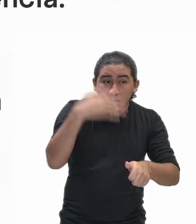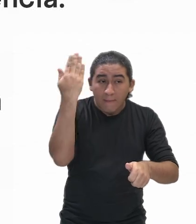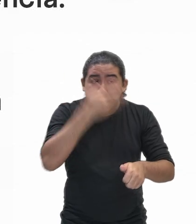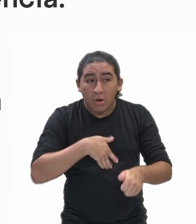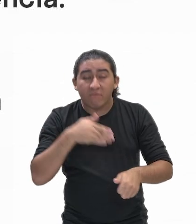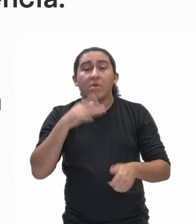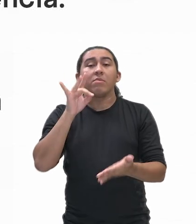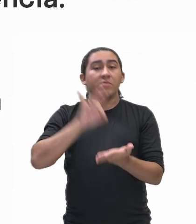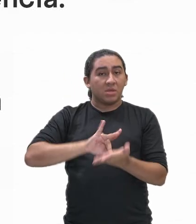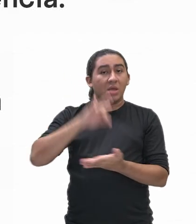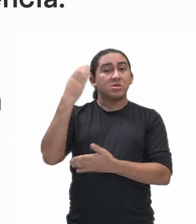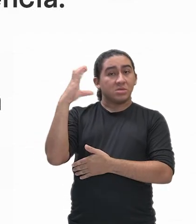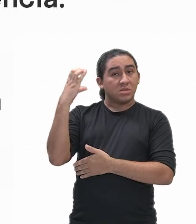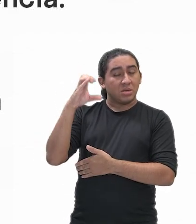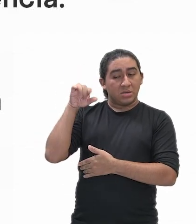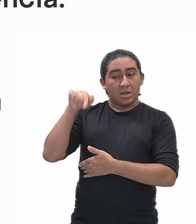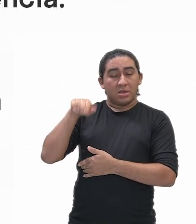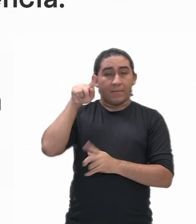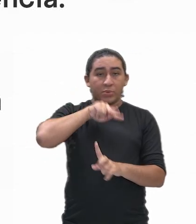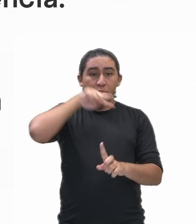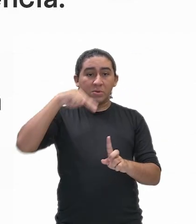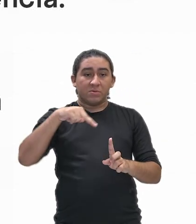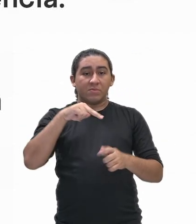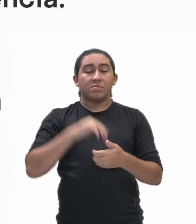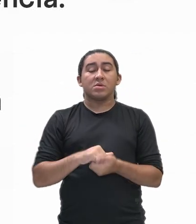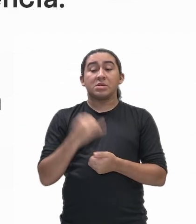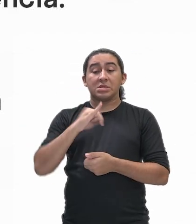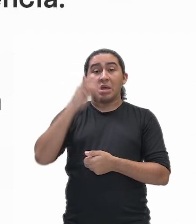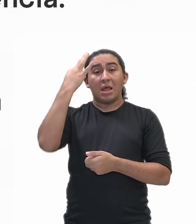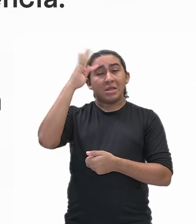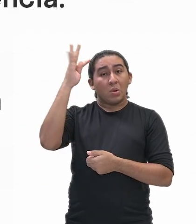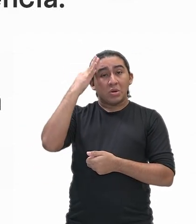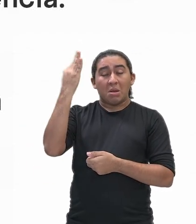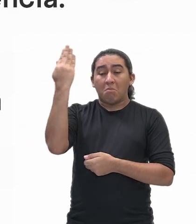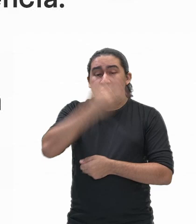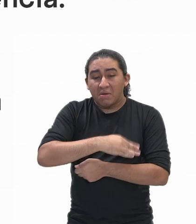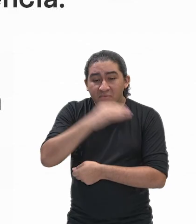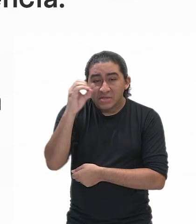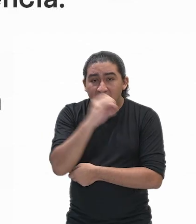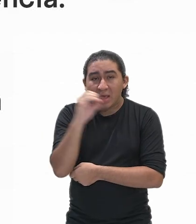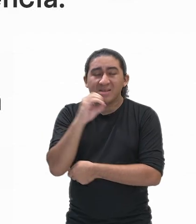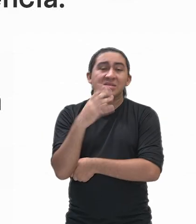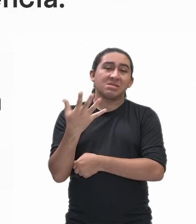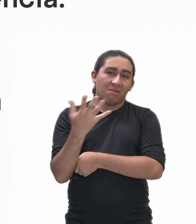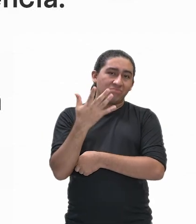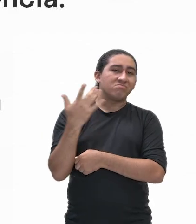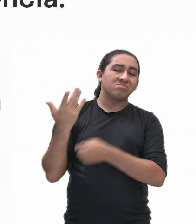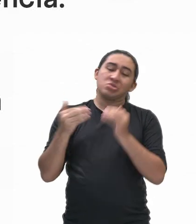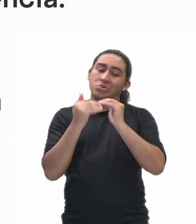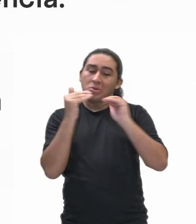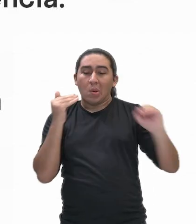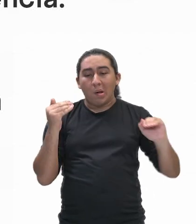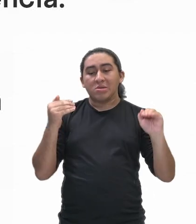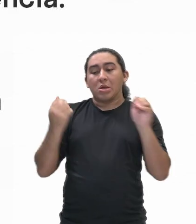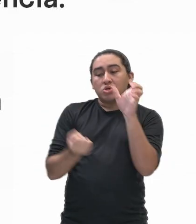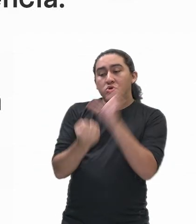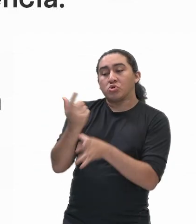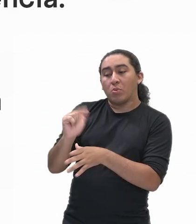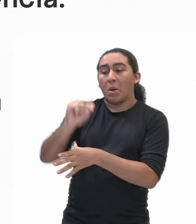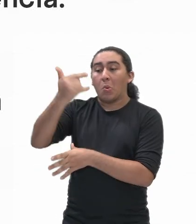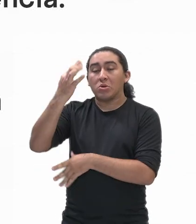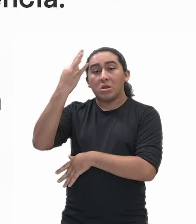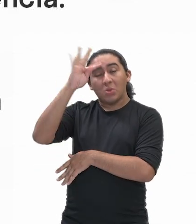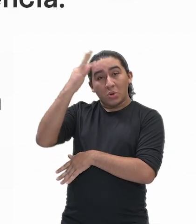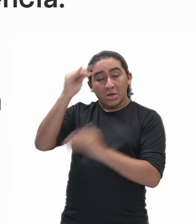a ótica da ciência. Quando essa teoria ela não é comprovada, ela é refutada, então nasce uma outra em cima